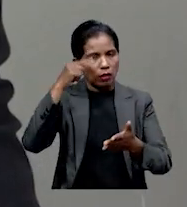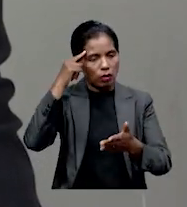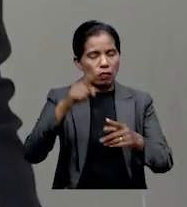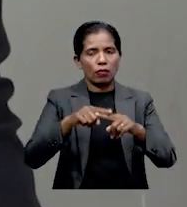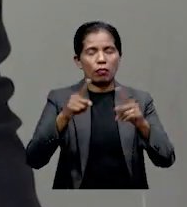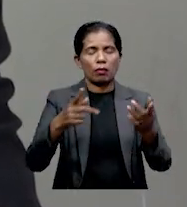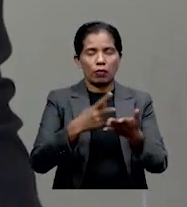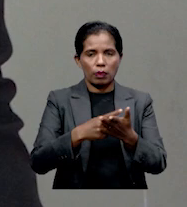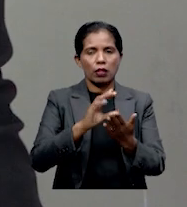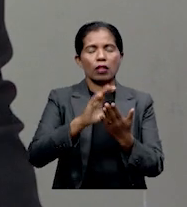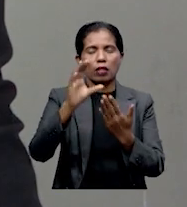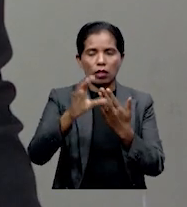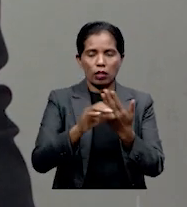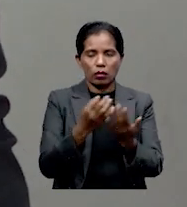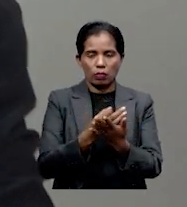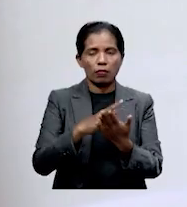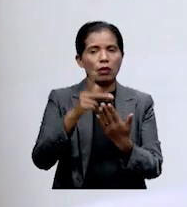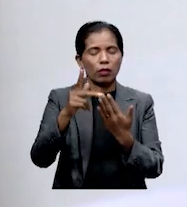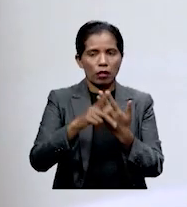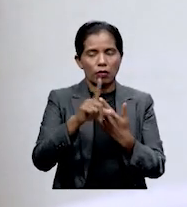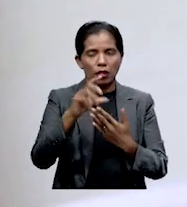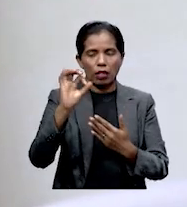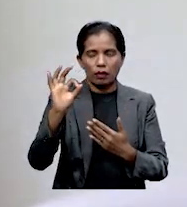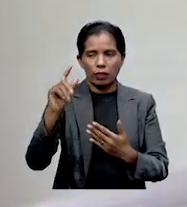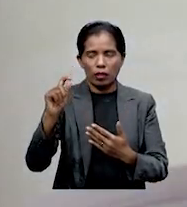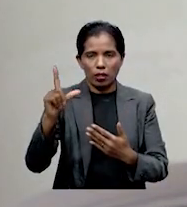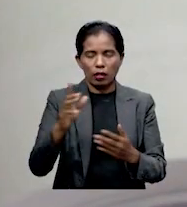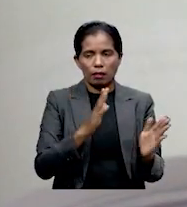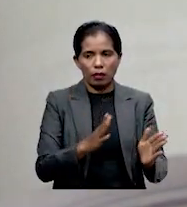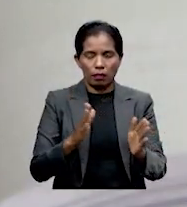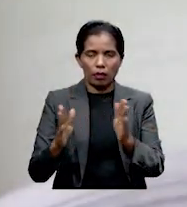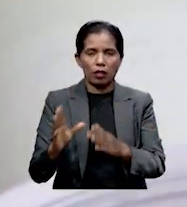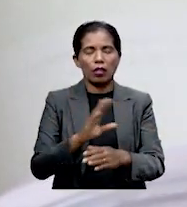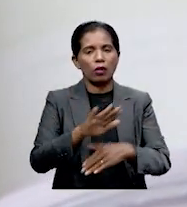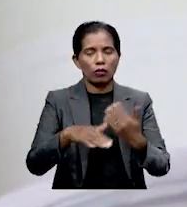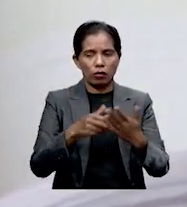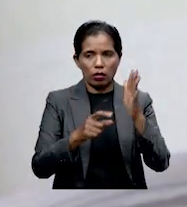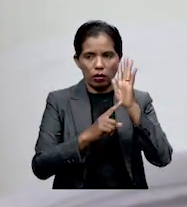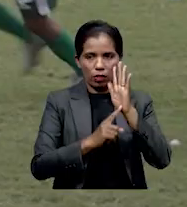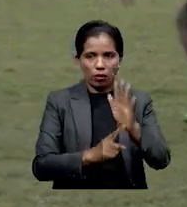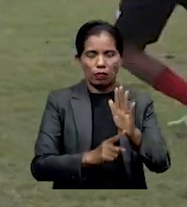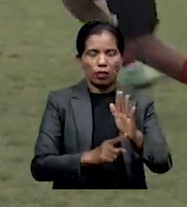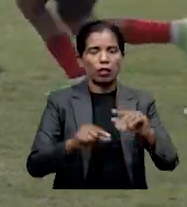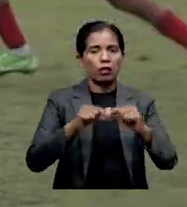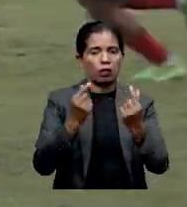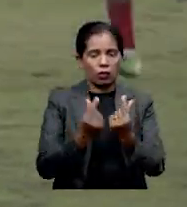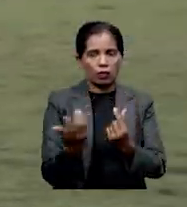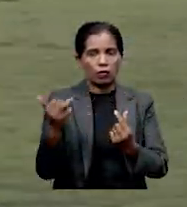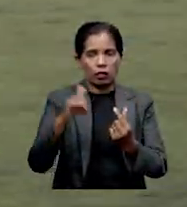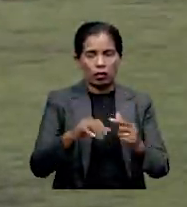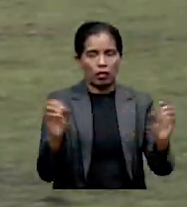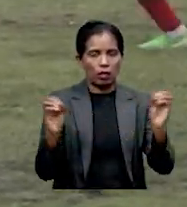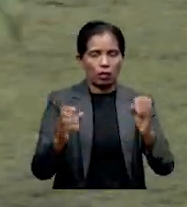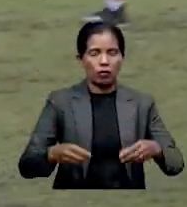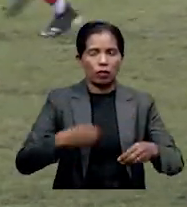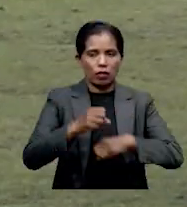kalendar orçamento program LFTL preparado na fatin to wan hira certeza buat sira ne ba klube sira tamba ne lakoi